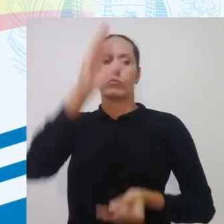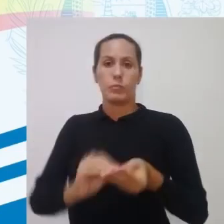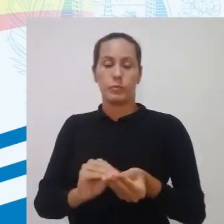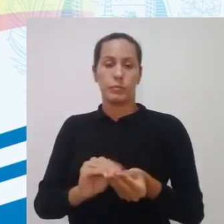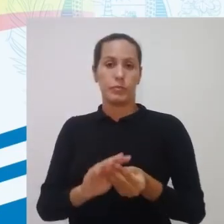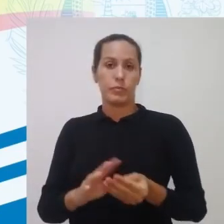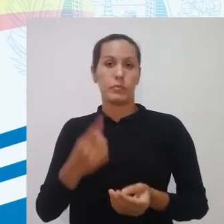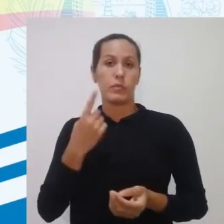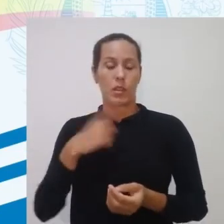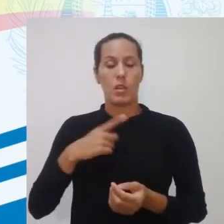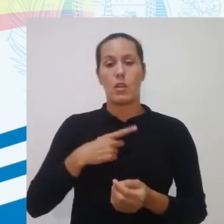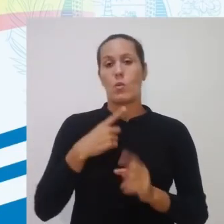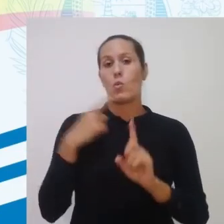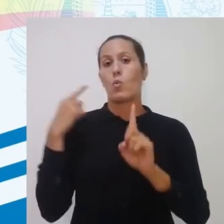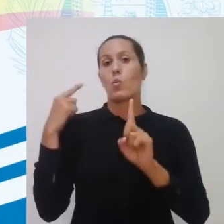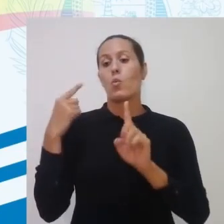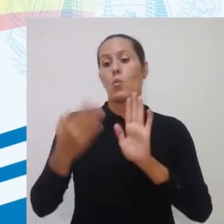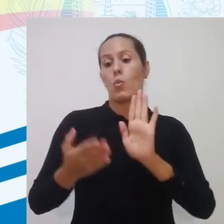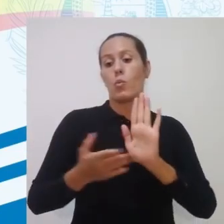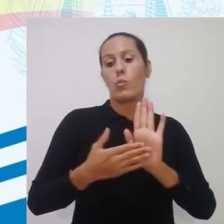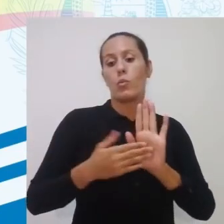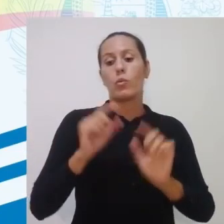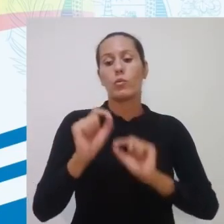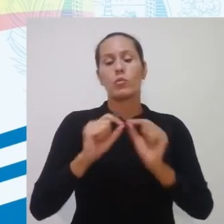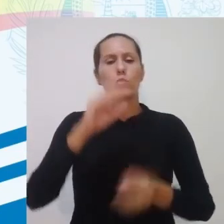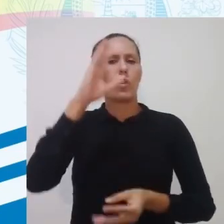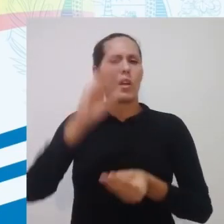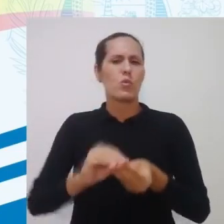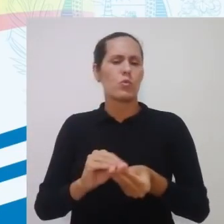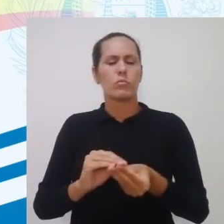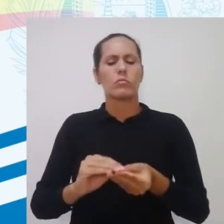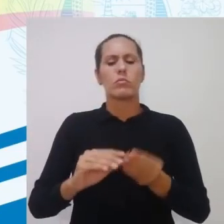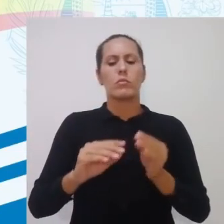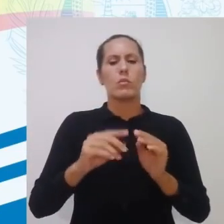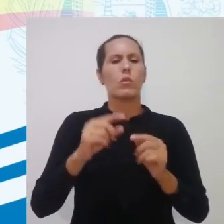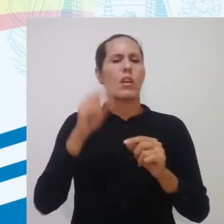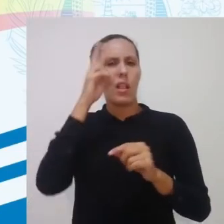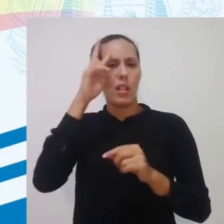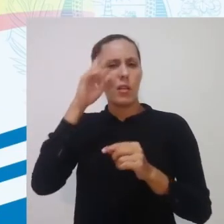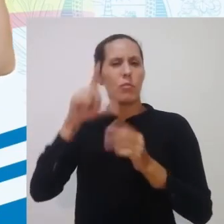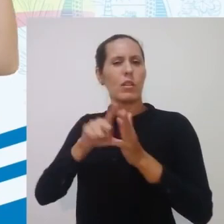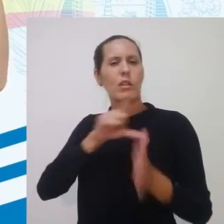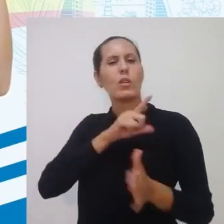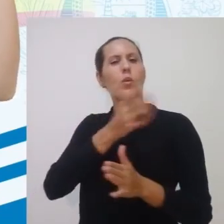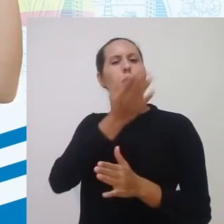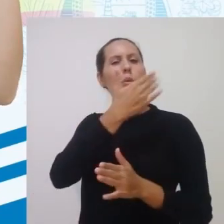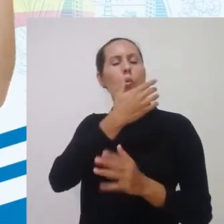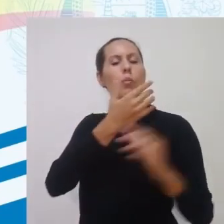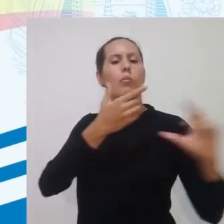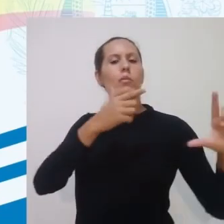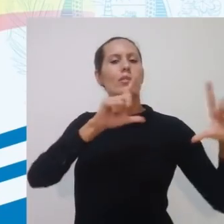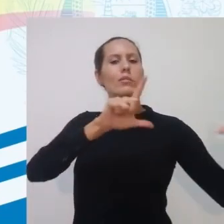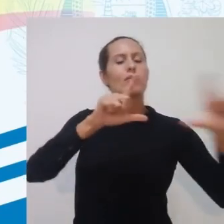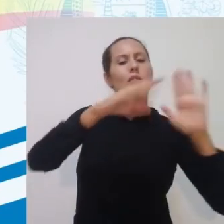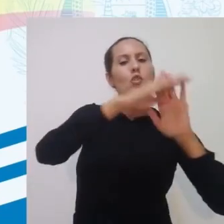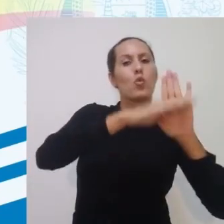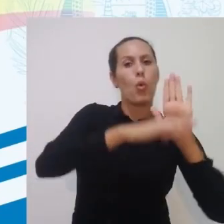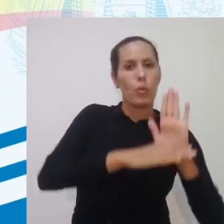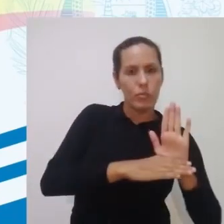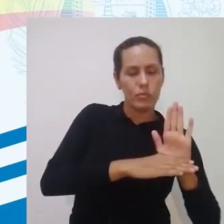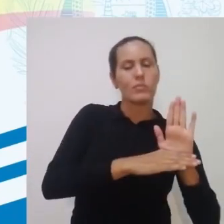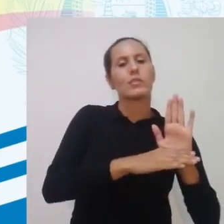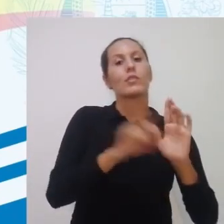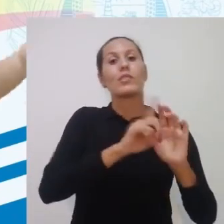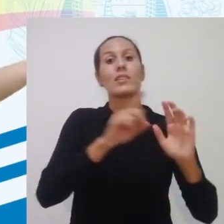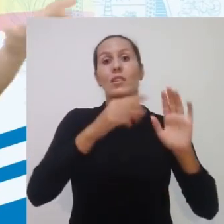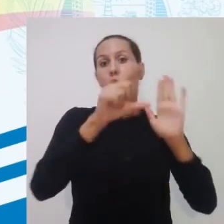certo? Existe a opção de um resumo por meio de tópicos, como foi aquele que a gente viu logo no comecinho do meme, que usou